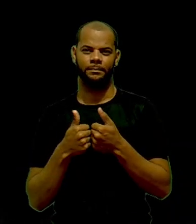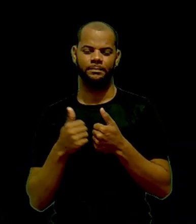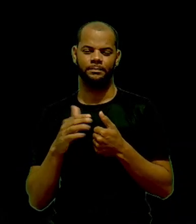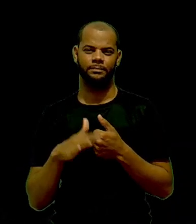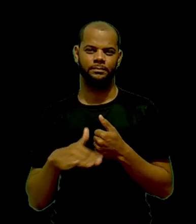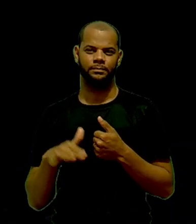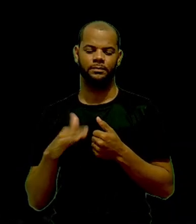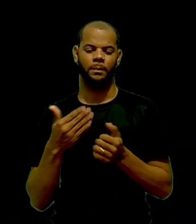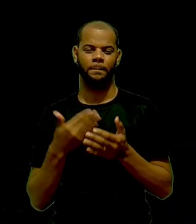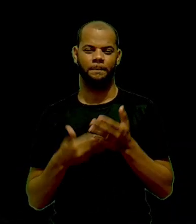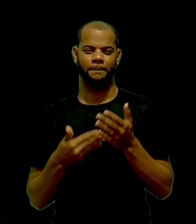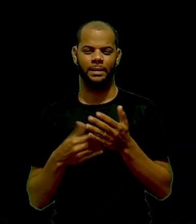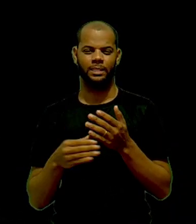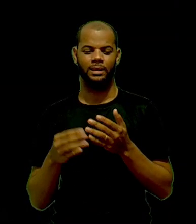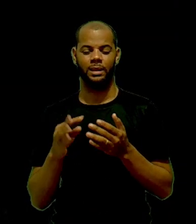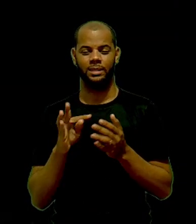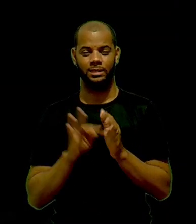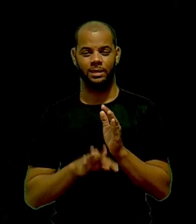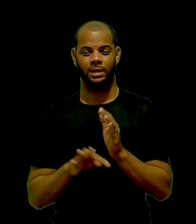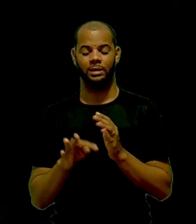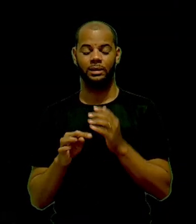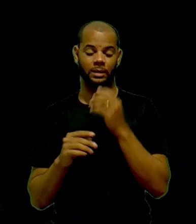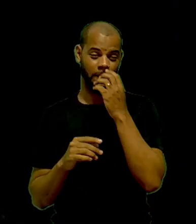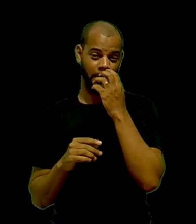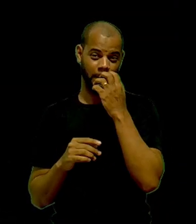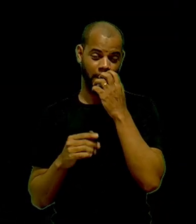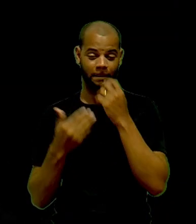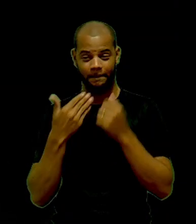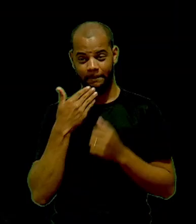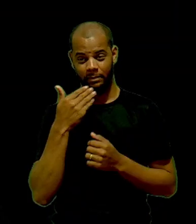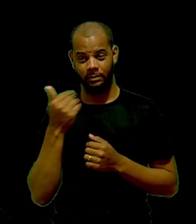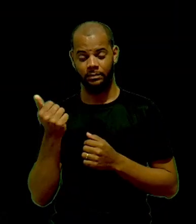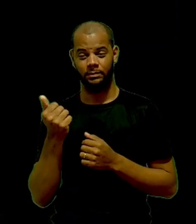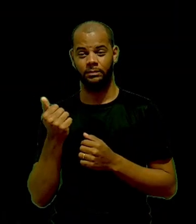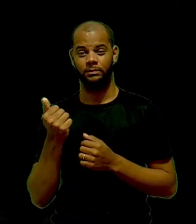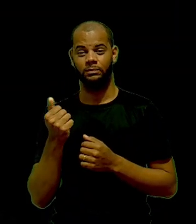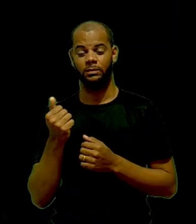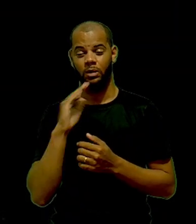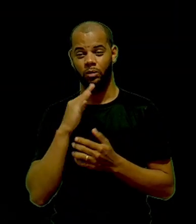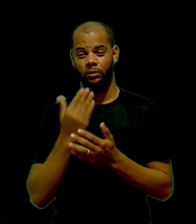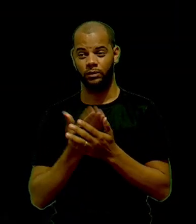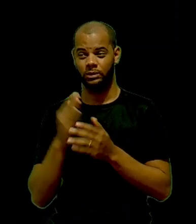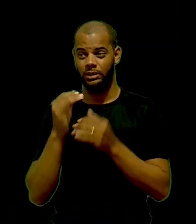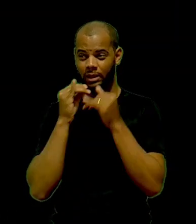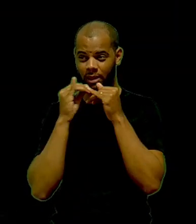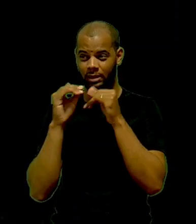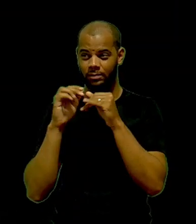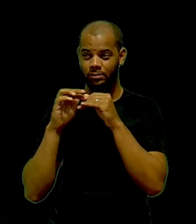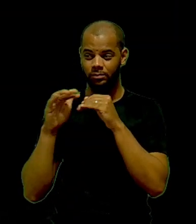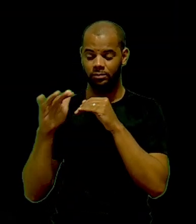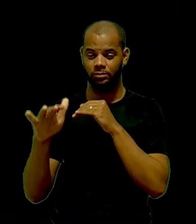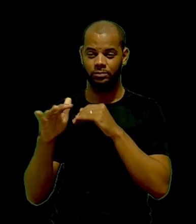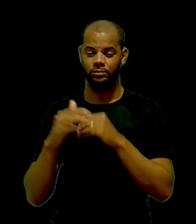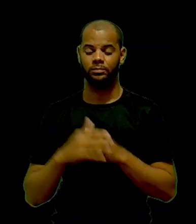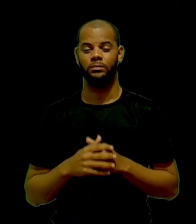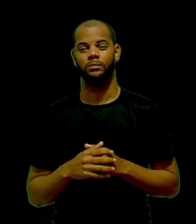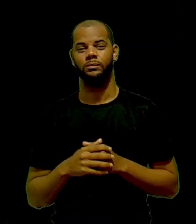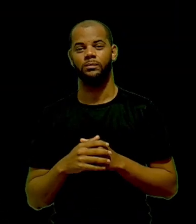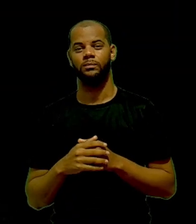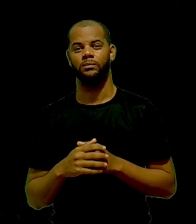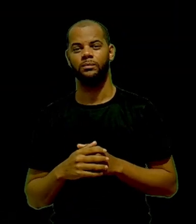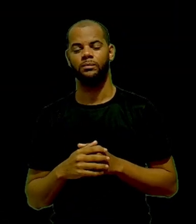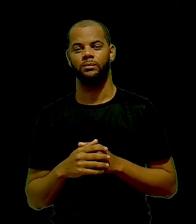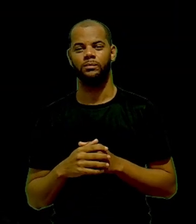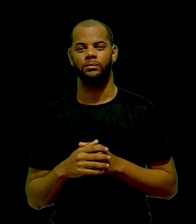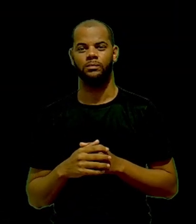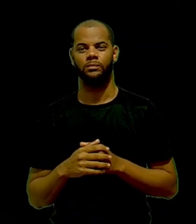reduz perdas técnicas e comerciais. Melhora a confiabilidade da rede. Adia investimentos na expansão da